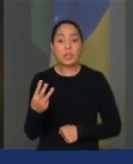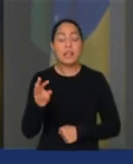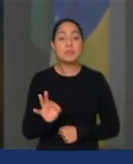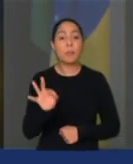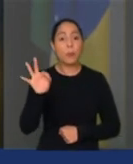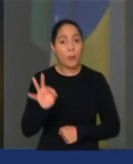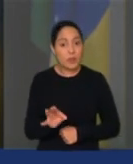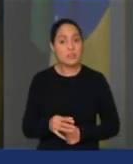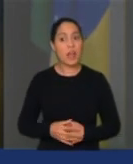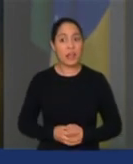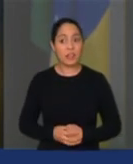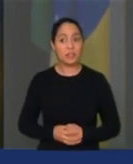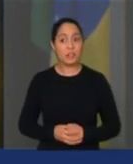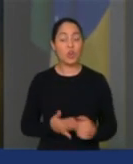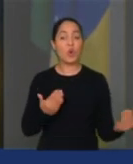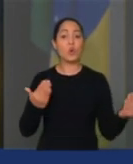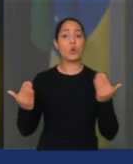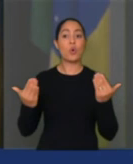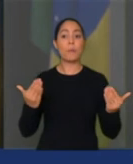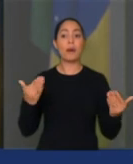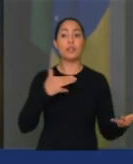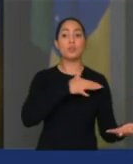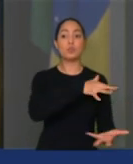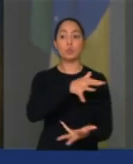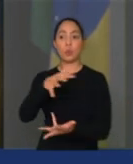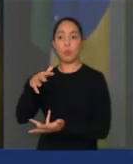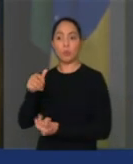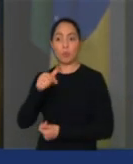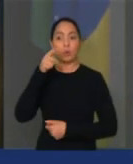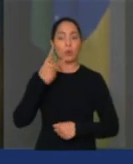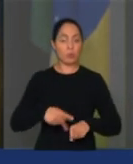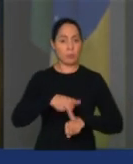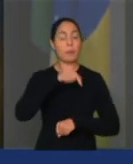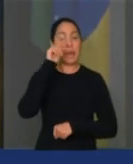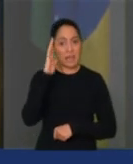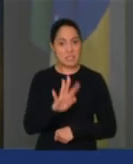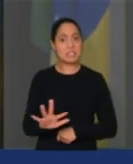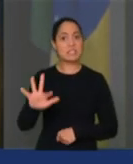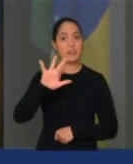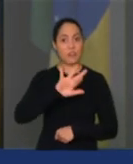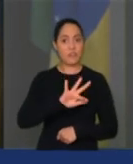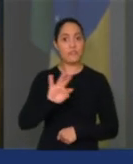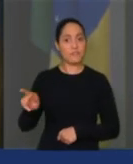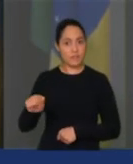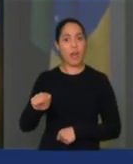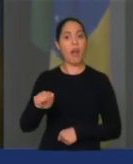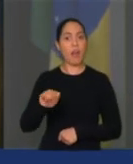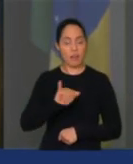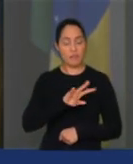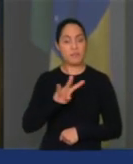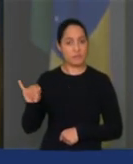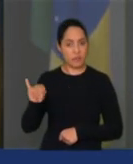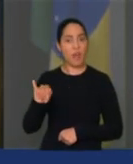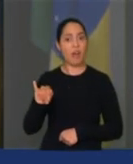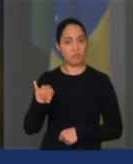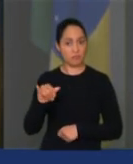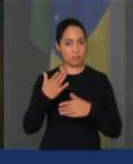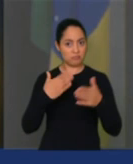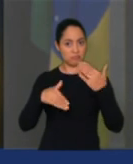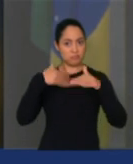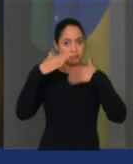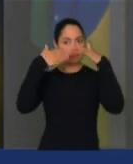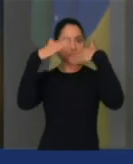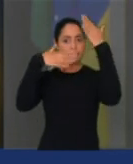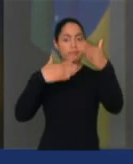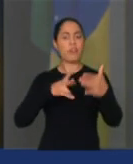5,3%, um dos maiores do mundo, e que levou a esse elogio do FMI, fruto